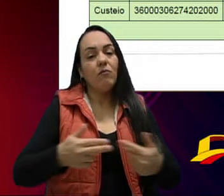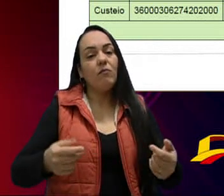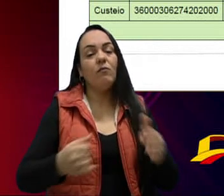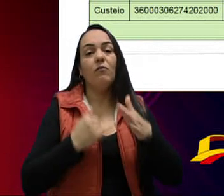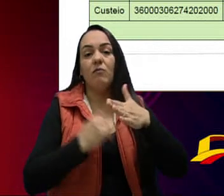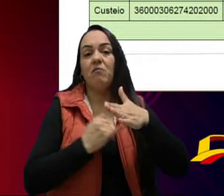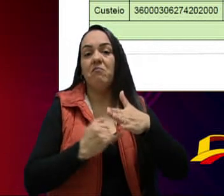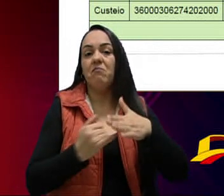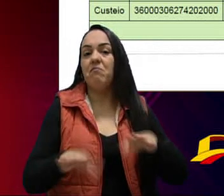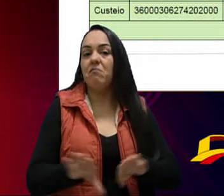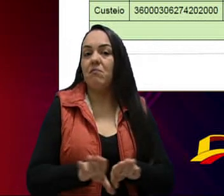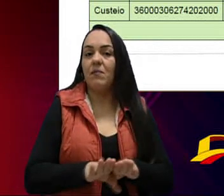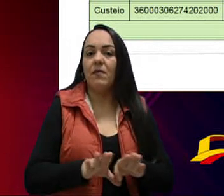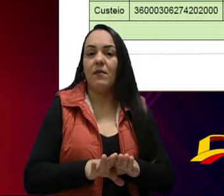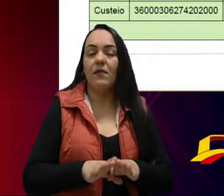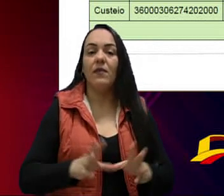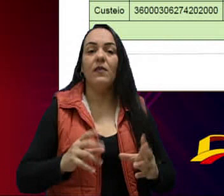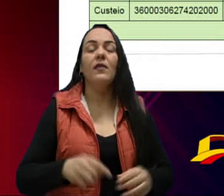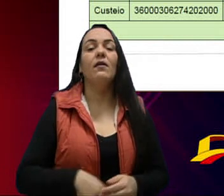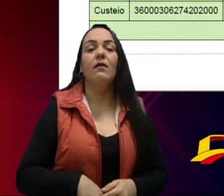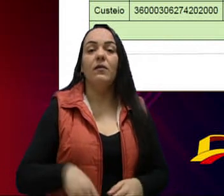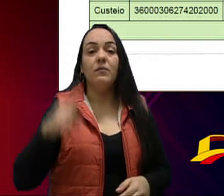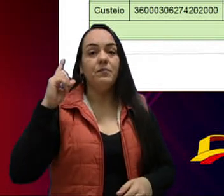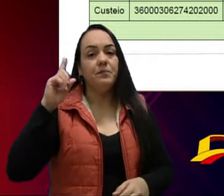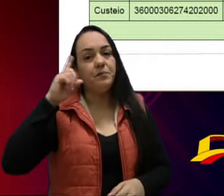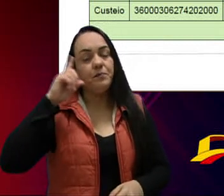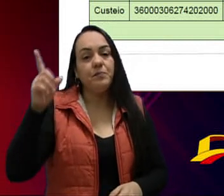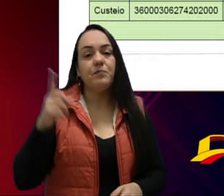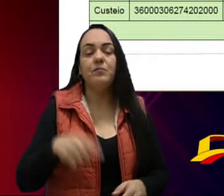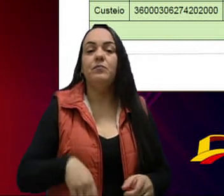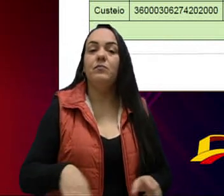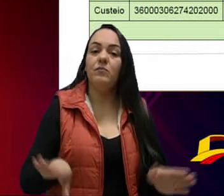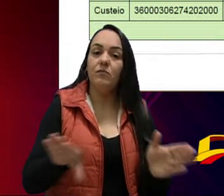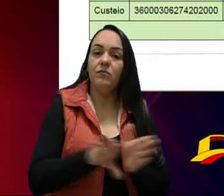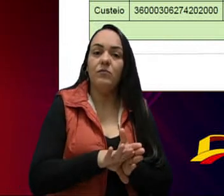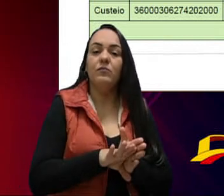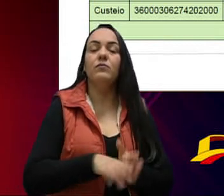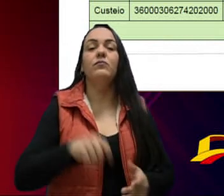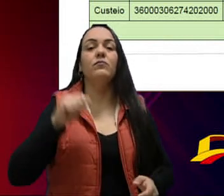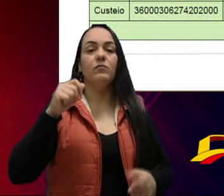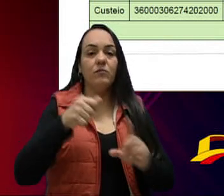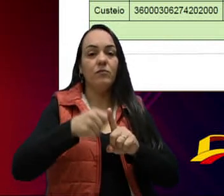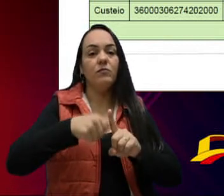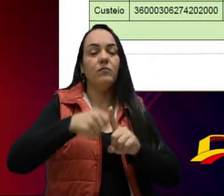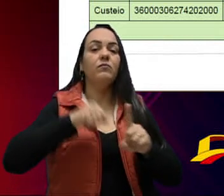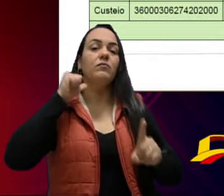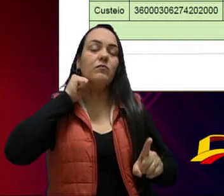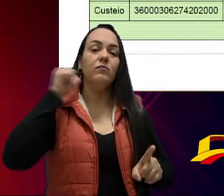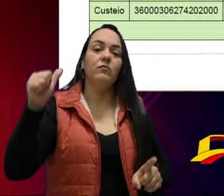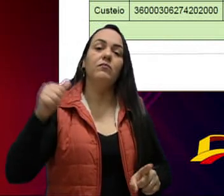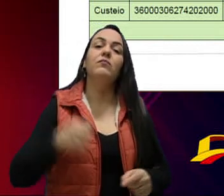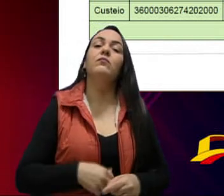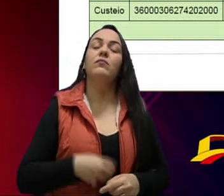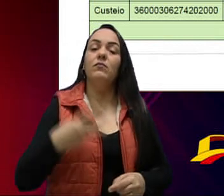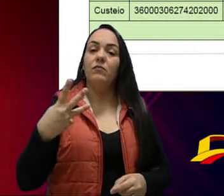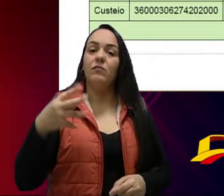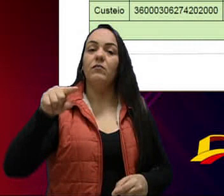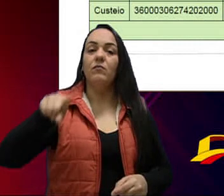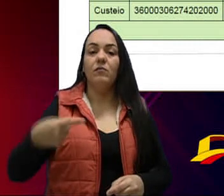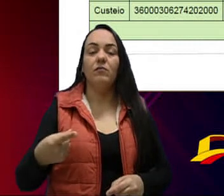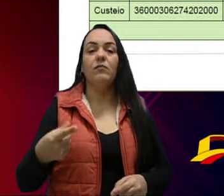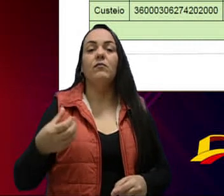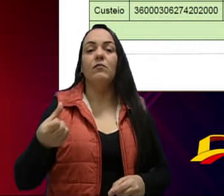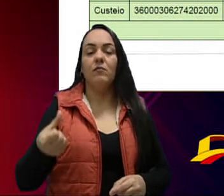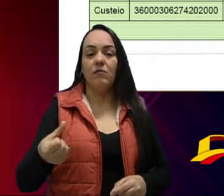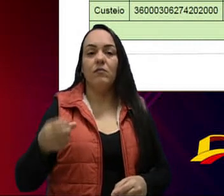e a data de recebimento deles todos foram em abril também então nós temos três milhões 650 mil que